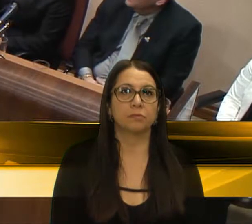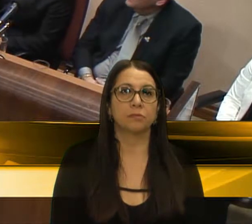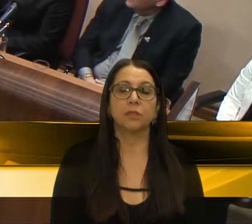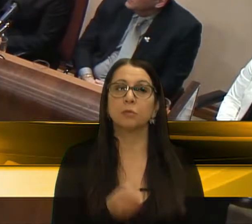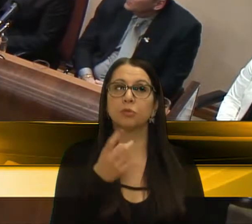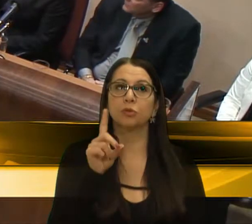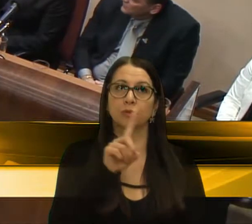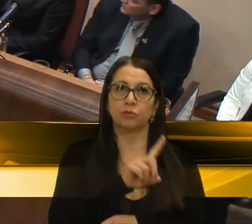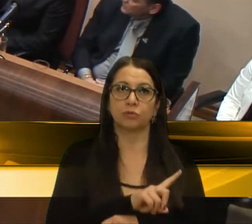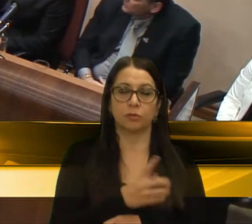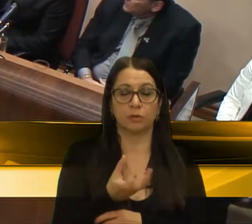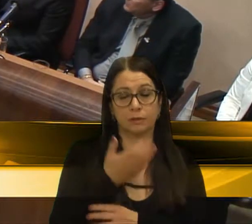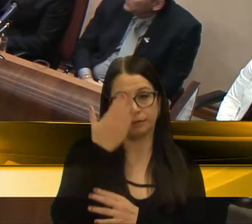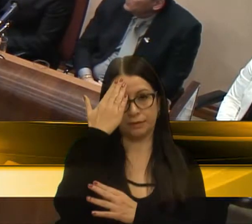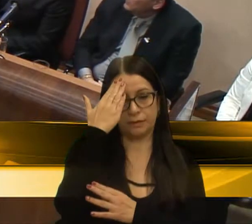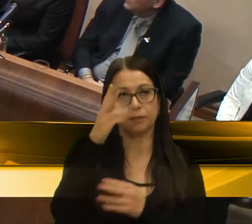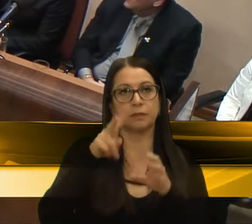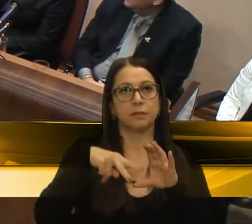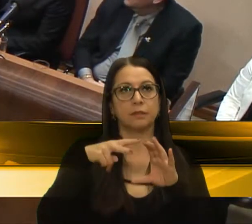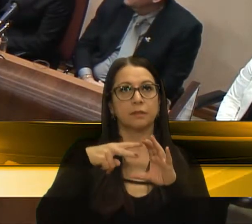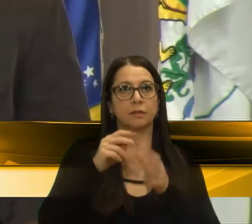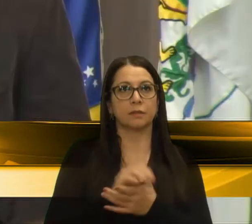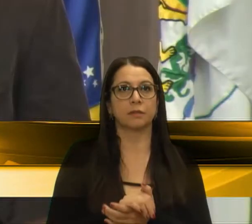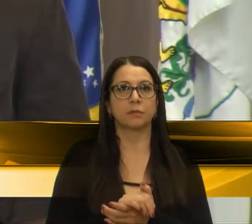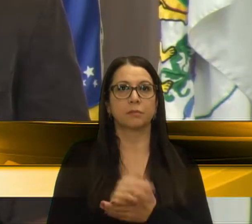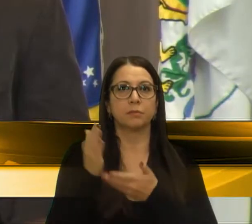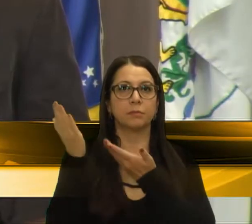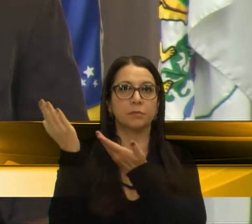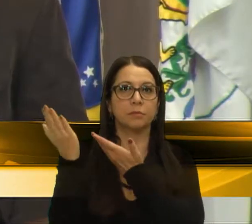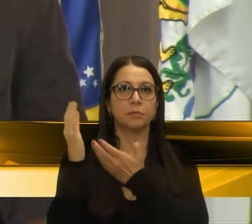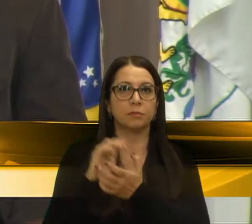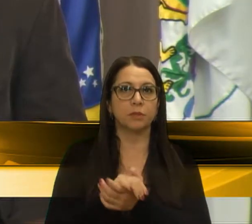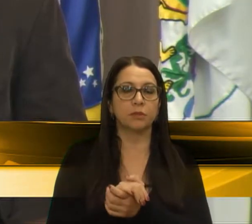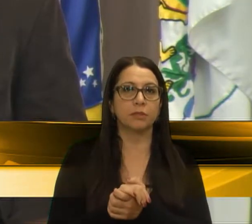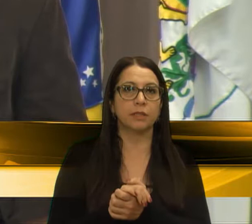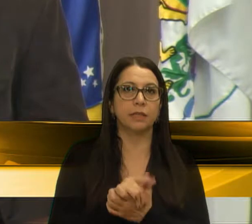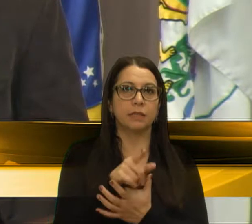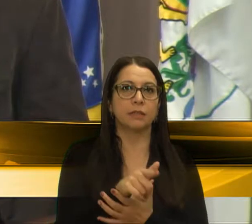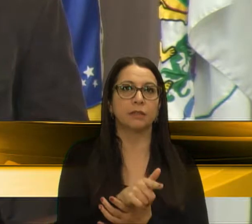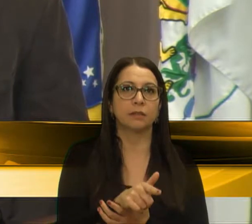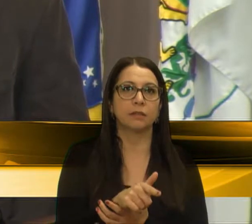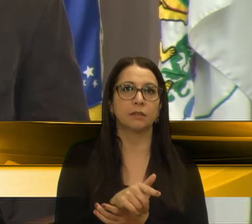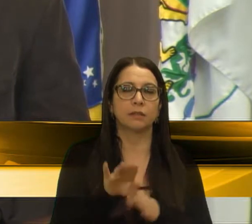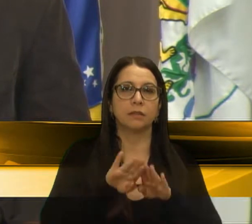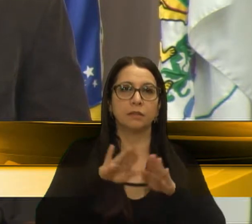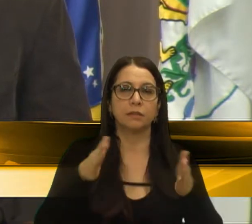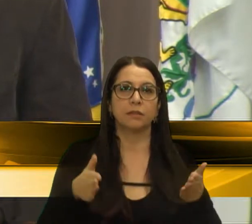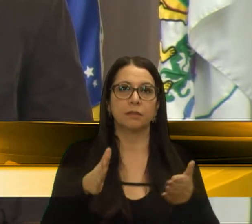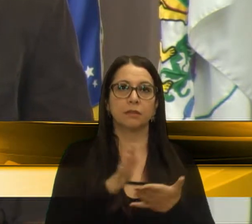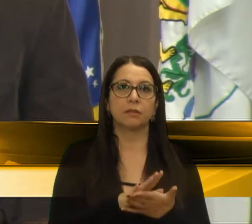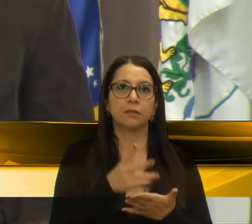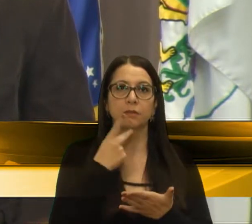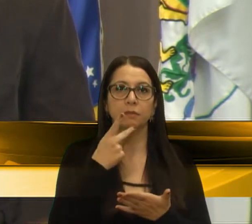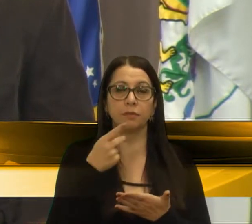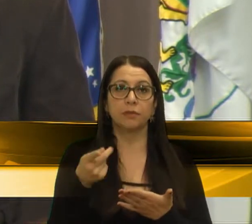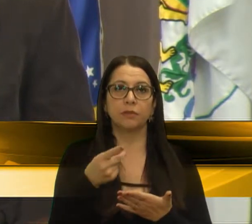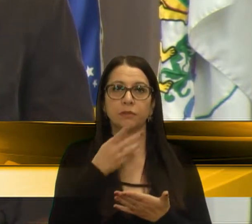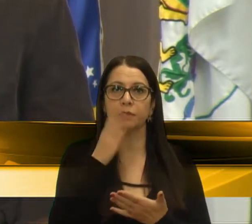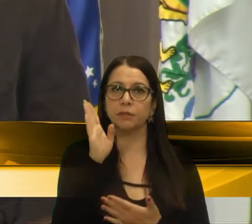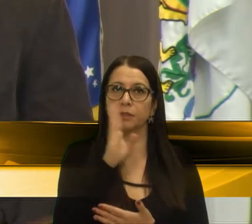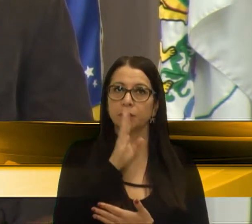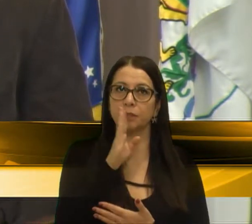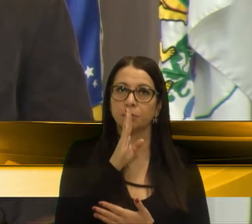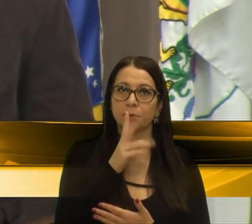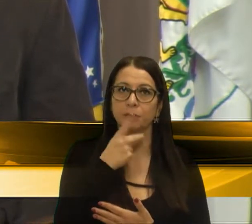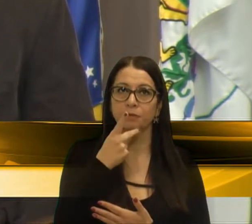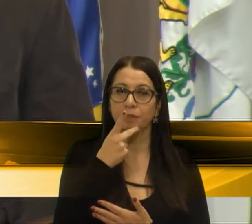Bom dia, queria agradecer à Câmara de Vereadores pela homenagem e a mesa, tudo que já foi dito, né? Vou ser bem breve, né? Porque a gente começa a